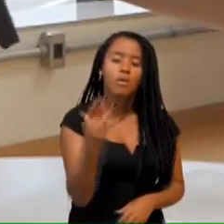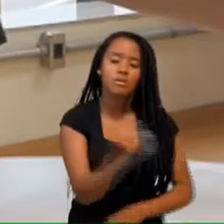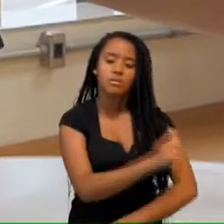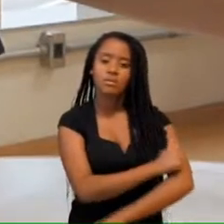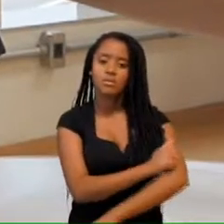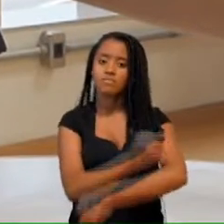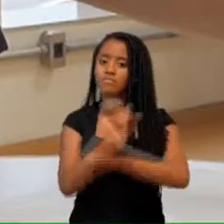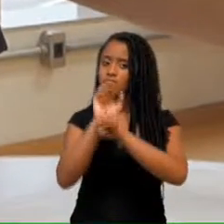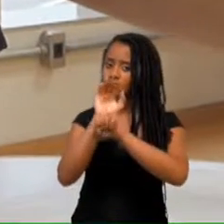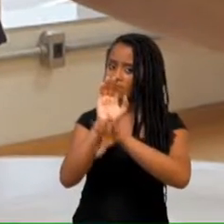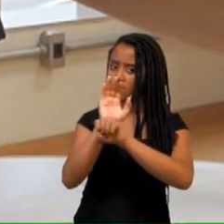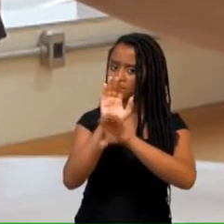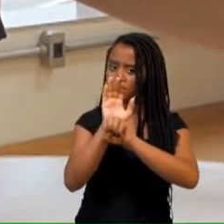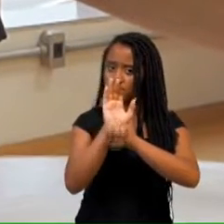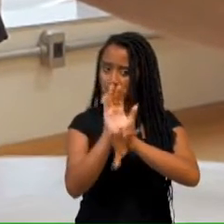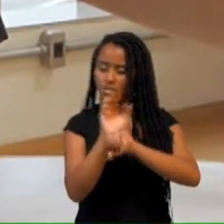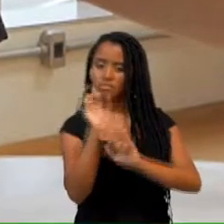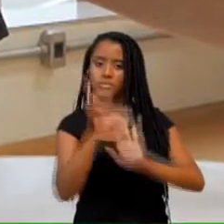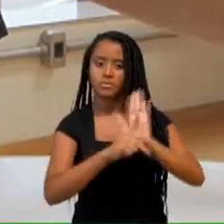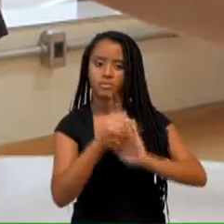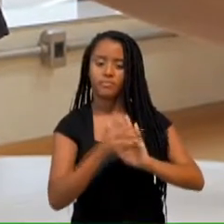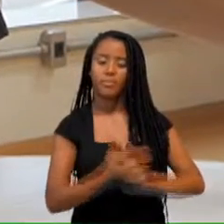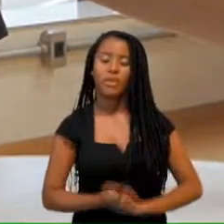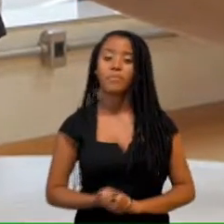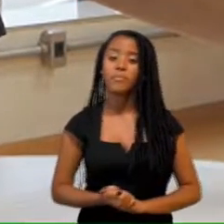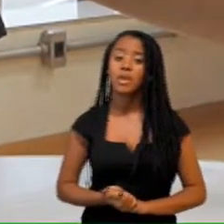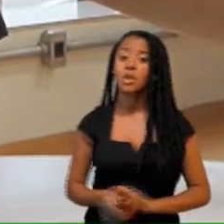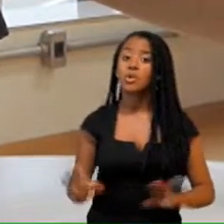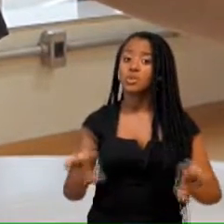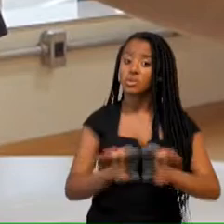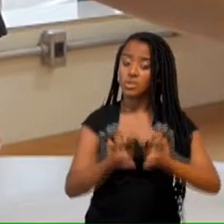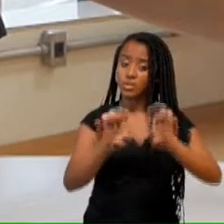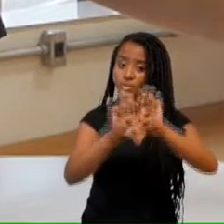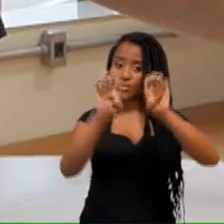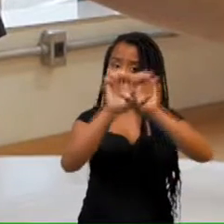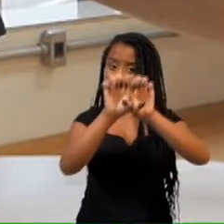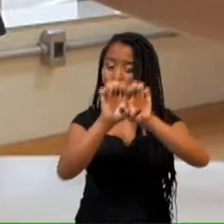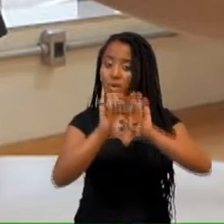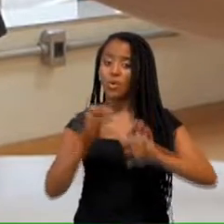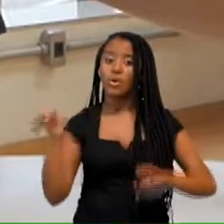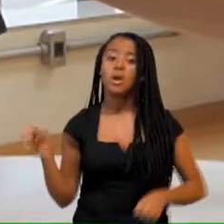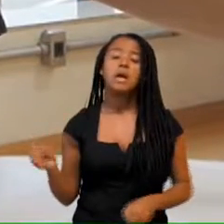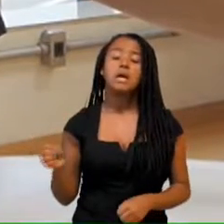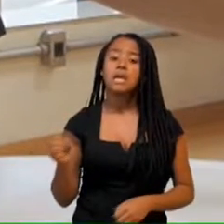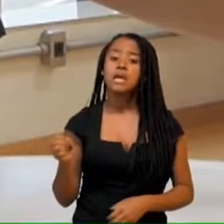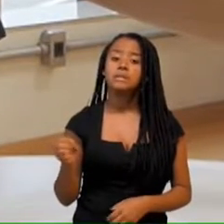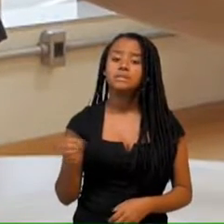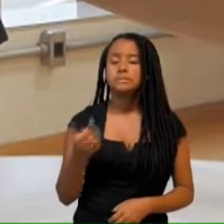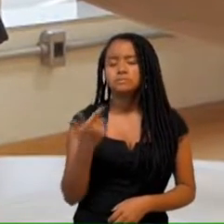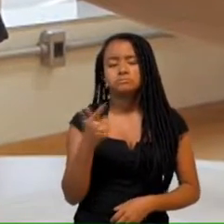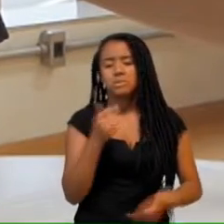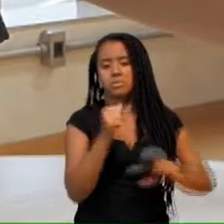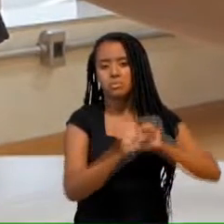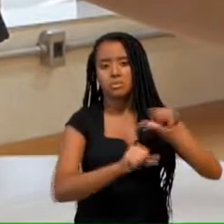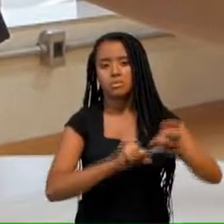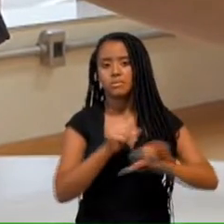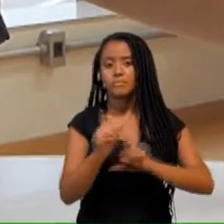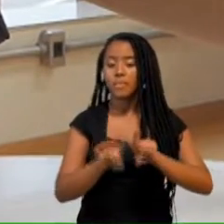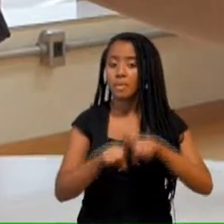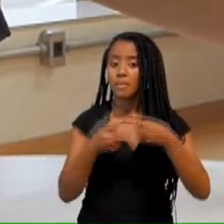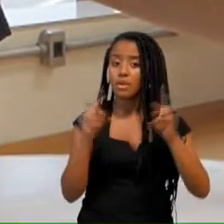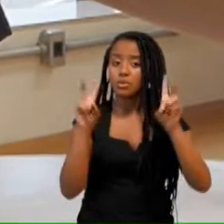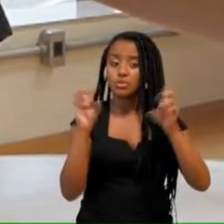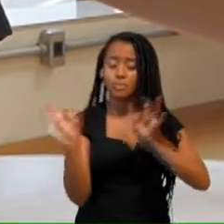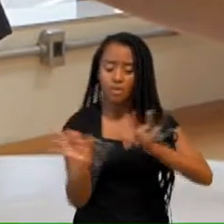projeto eu acho que assim de estrutura como é uma estrutura nova a gente não teve muitas mudanças mas em relação